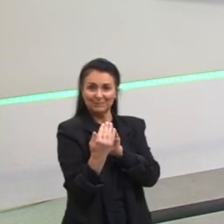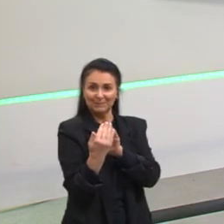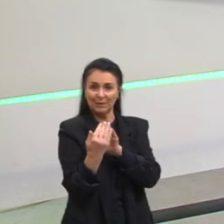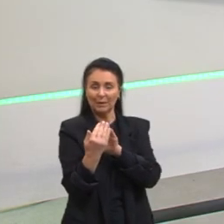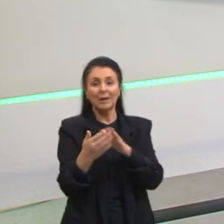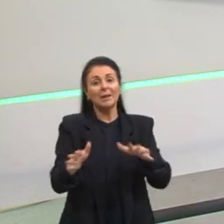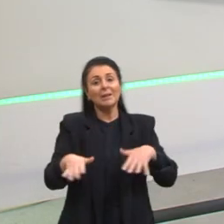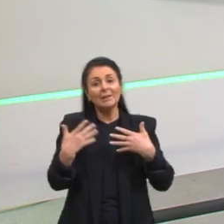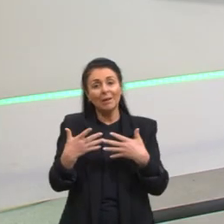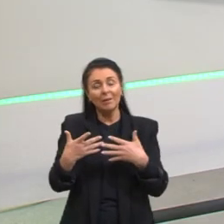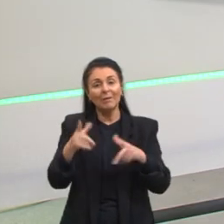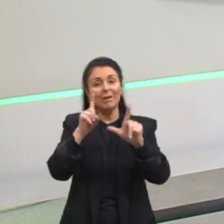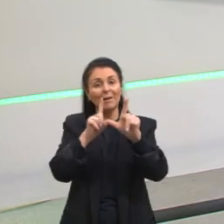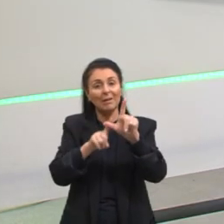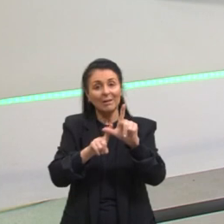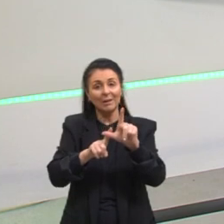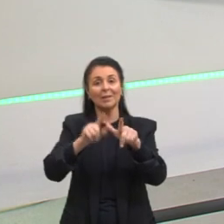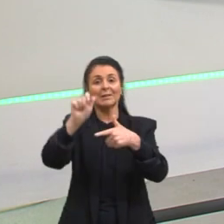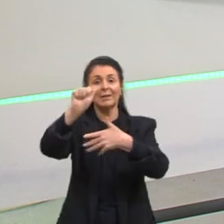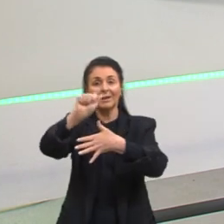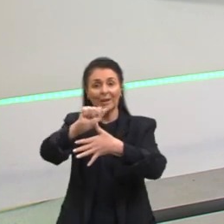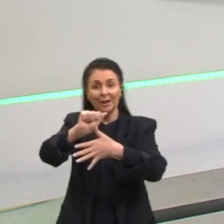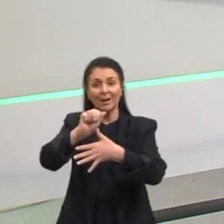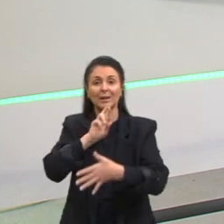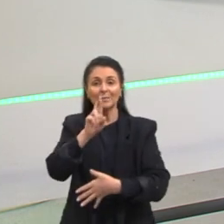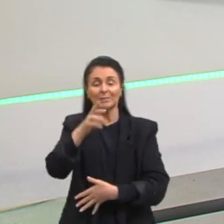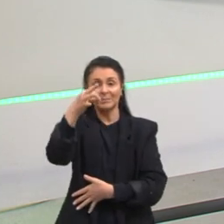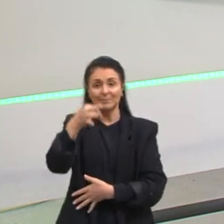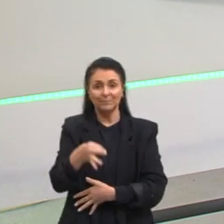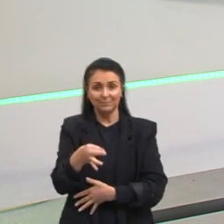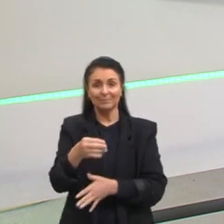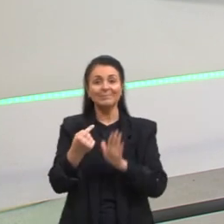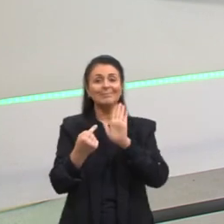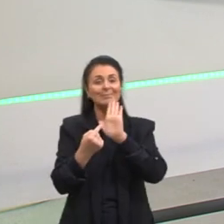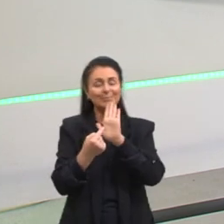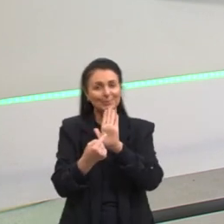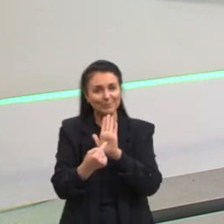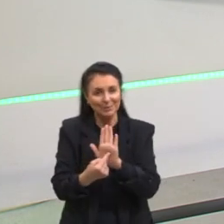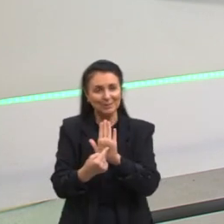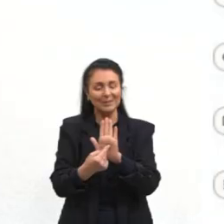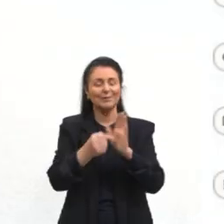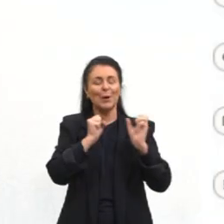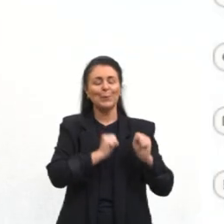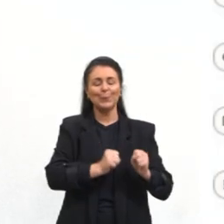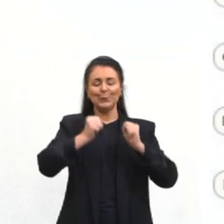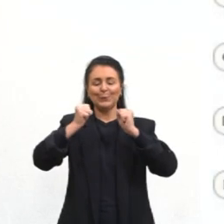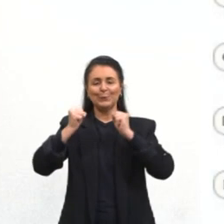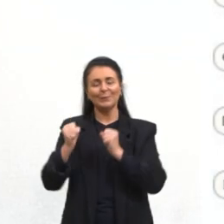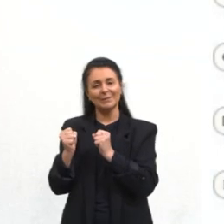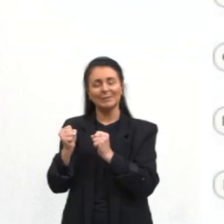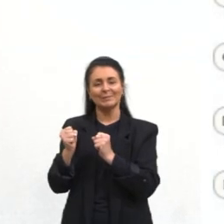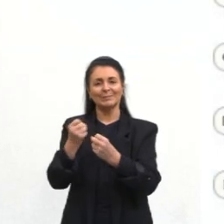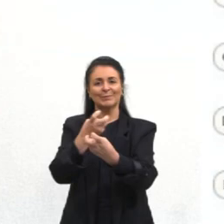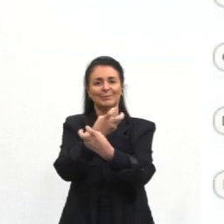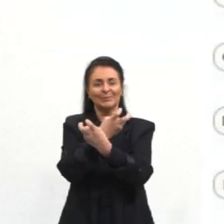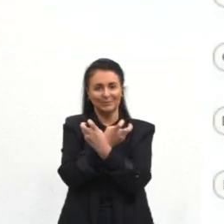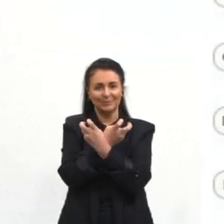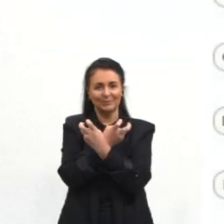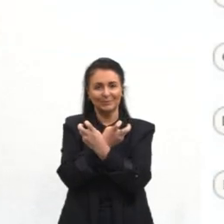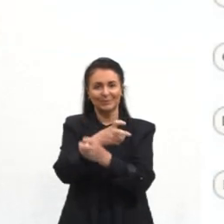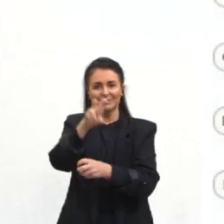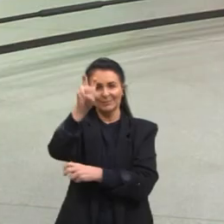alternativa correta que então é a lternativa tá demonstrando o poder deste